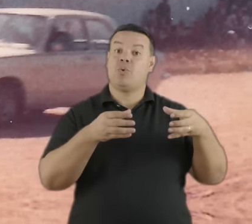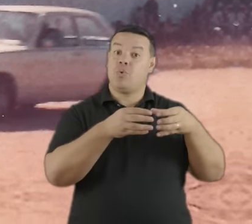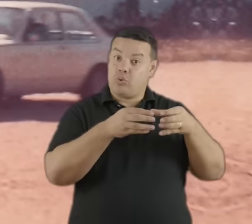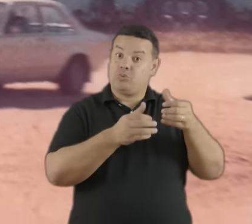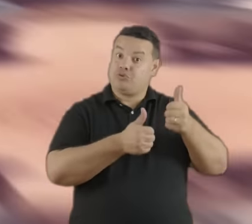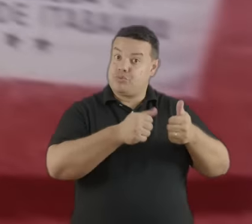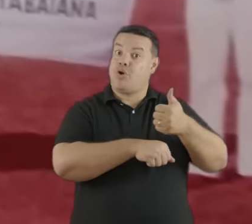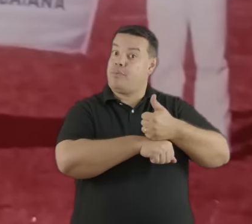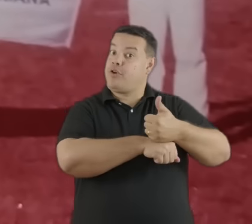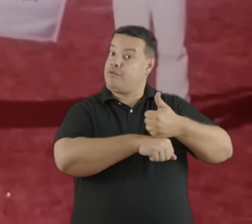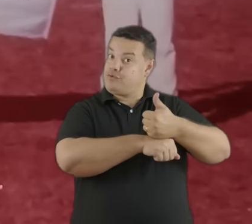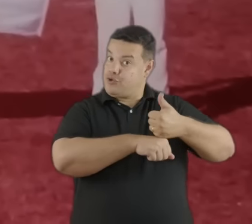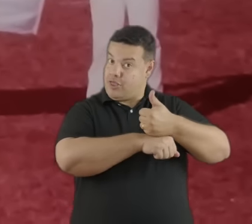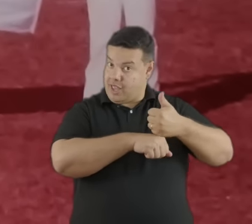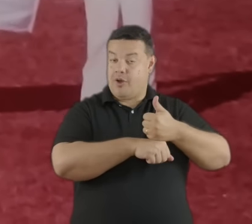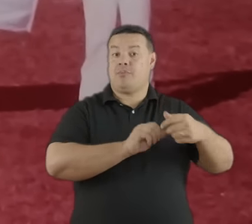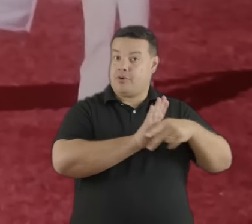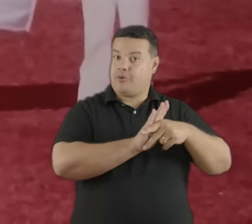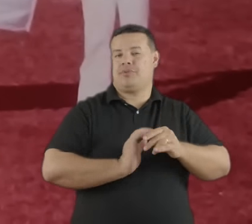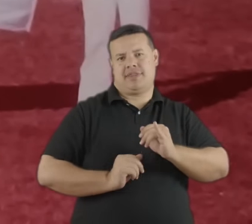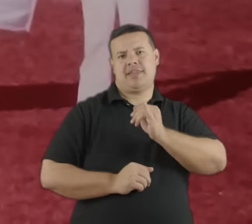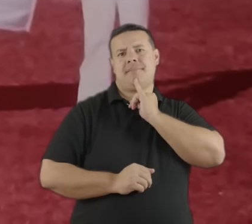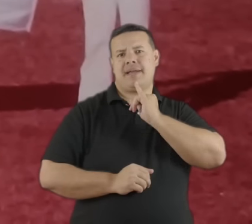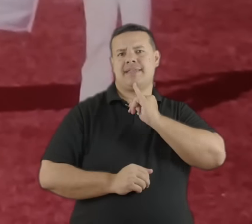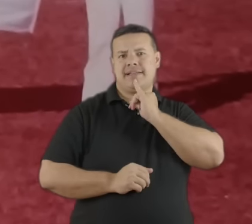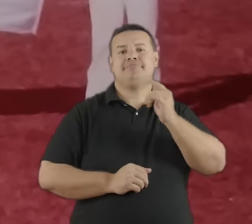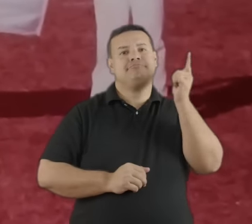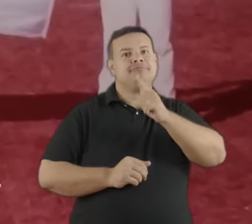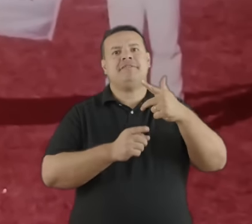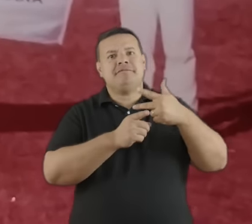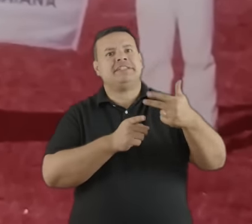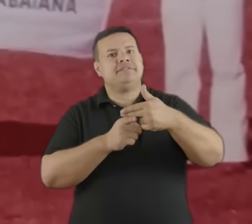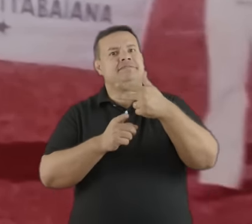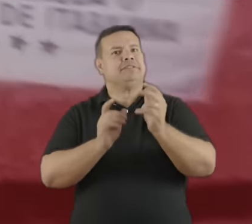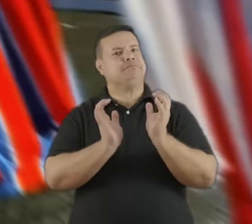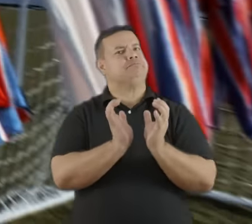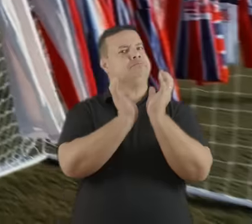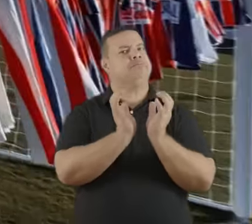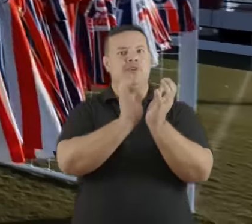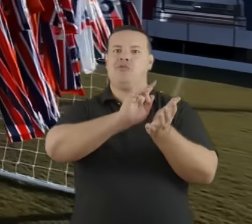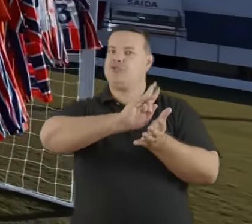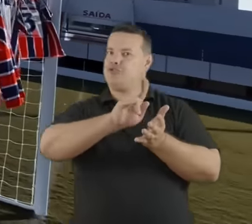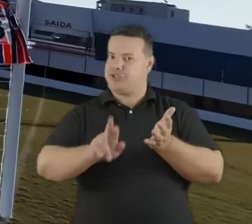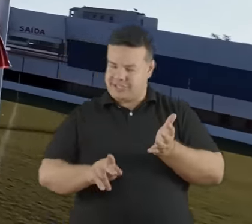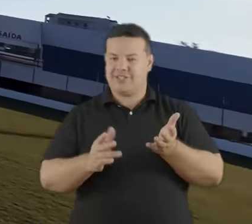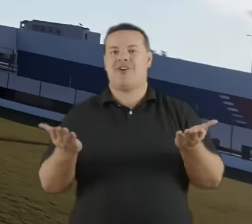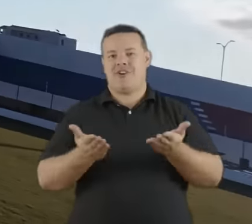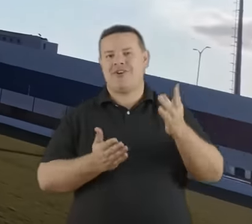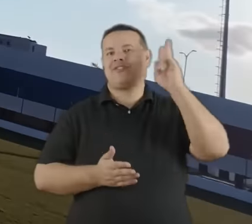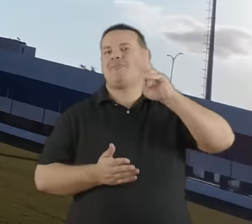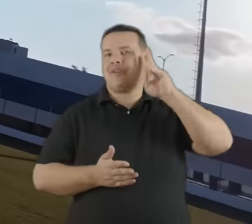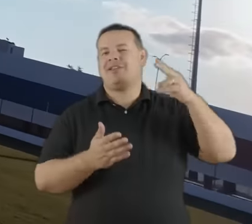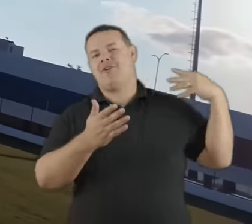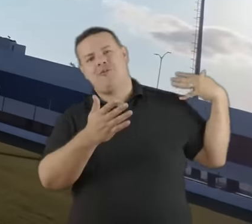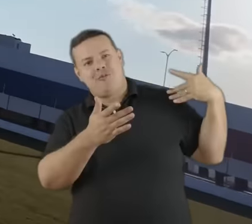seu clube profissional, a Associação Olímpica de Itabaiana, começou a empilhar troféus. Vamos retratar aqui os anos